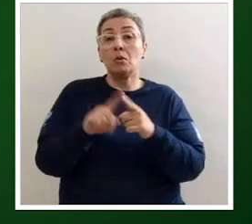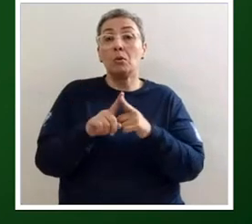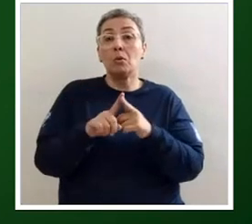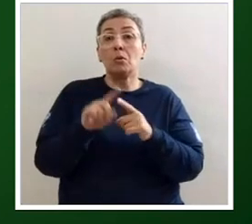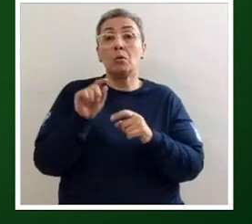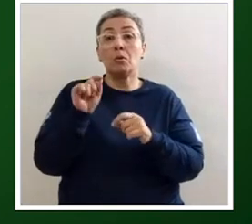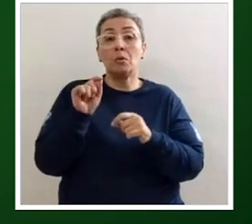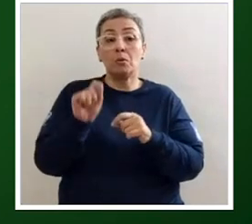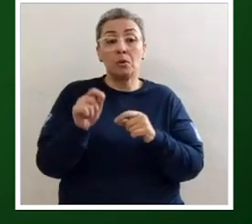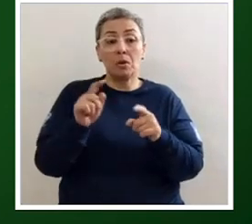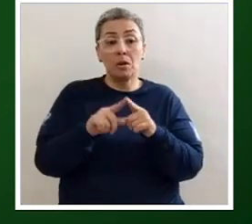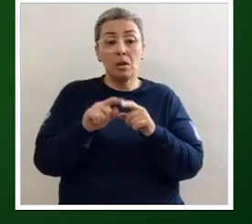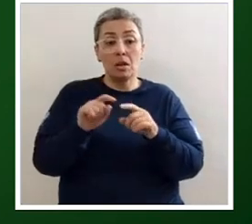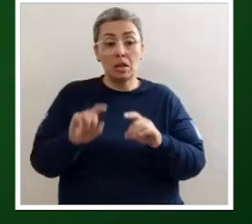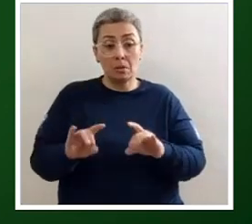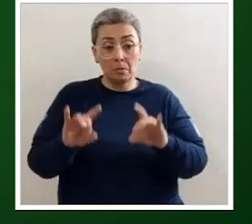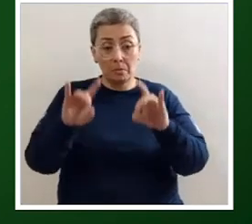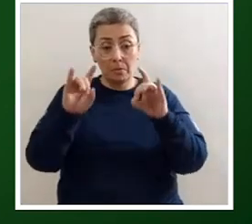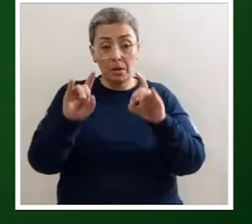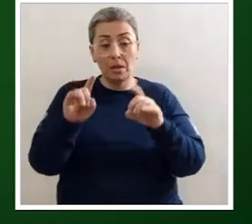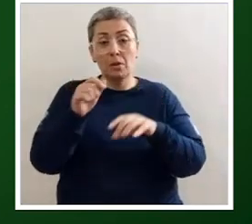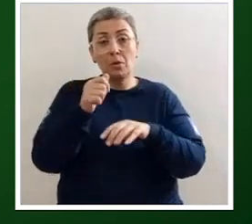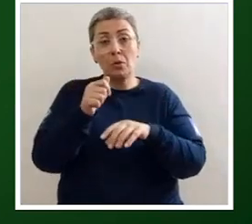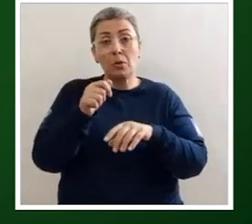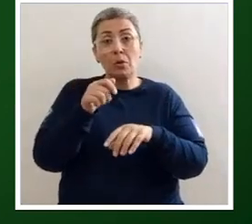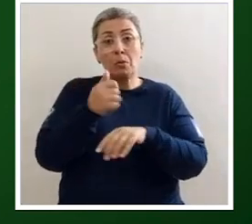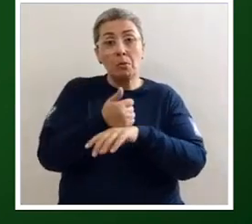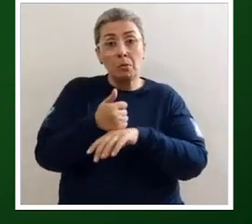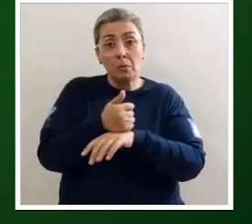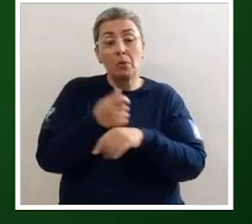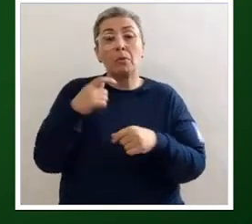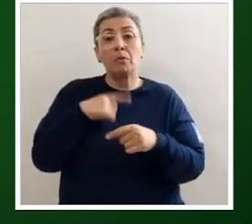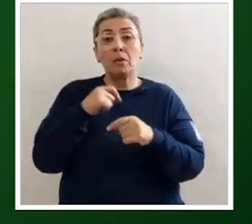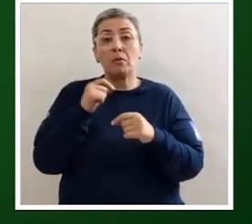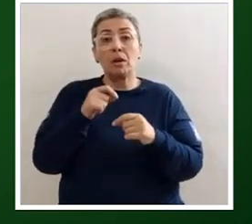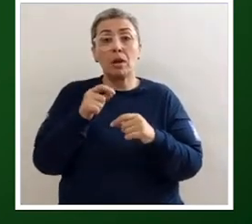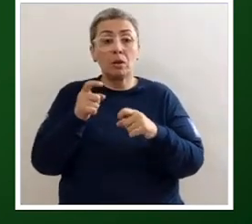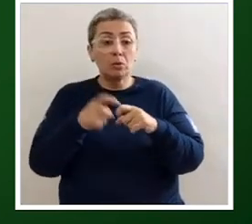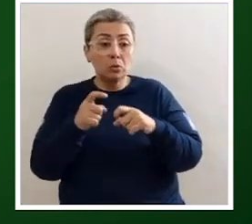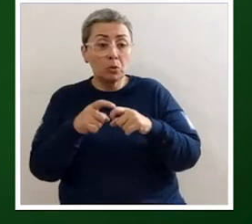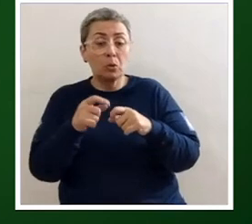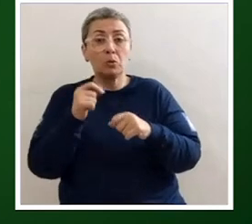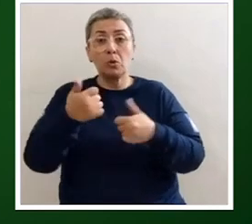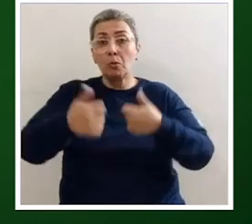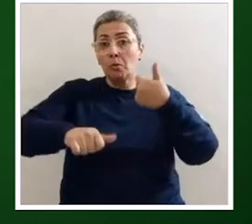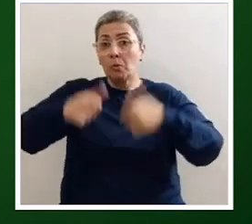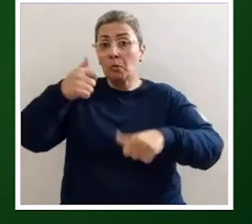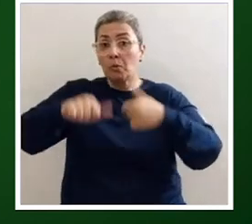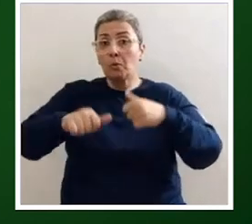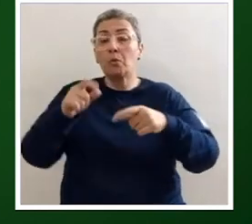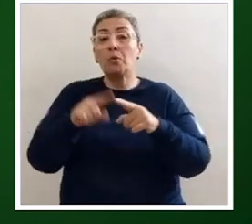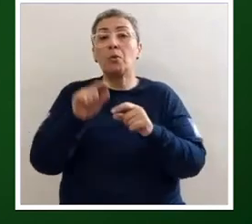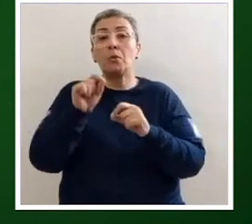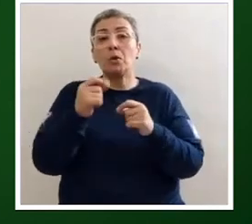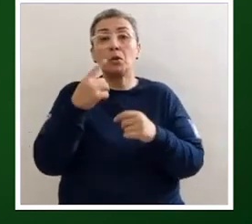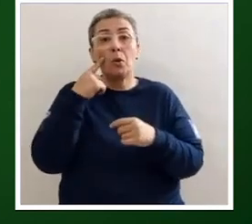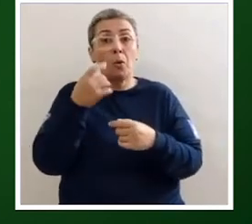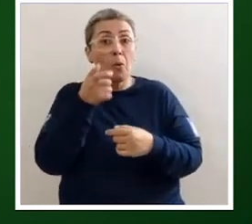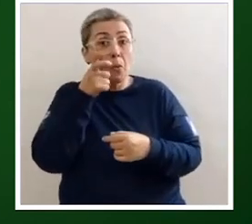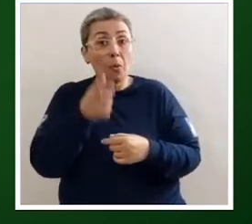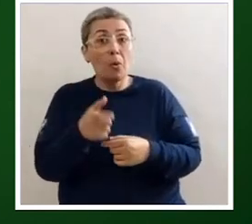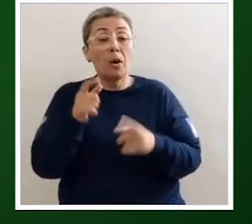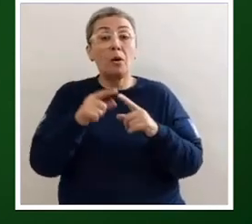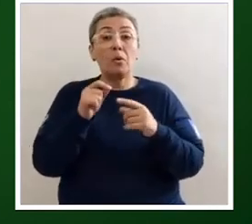gente especialistas queriam fazer a consulta a avaliação e olha que interessante